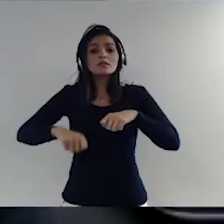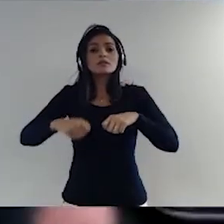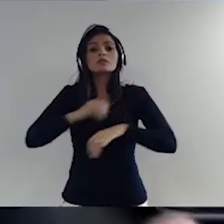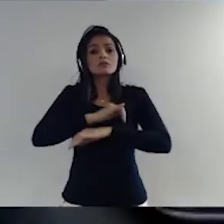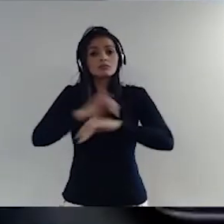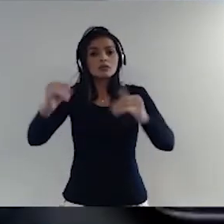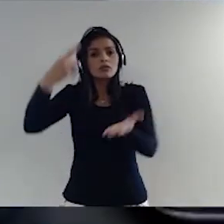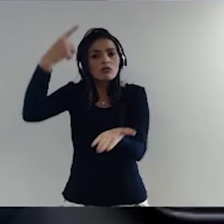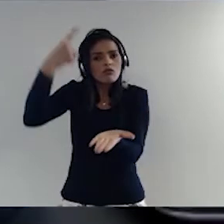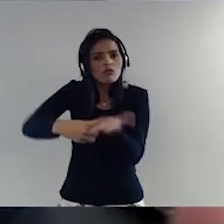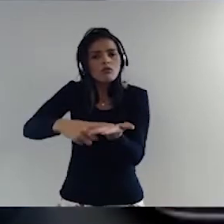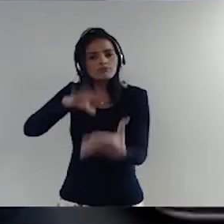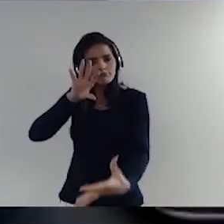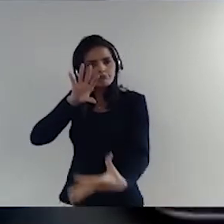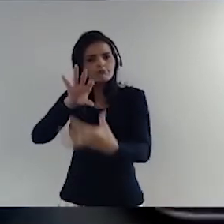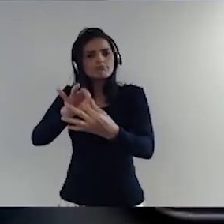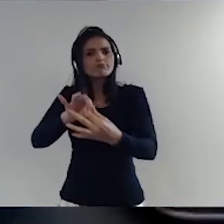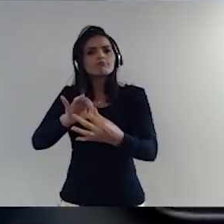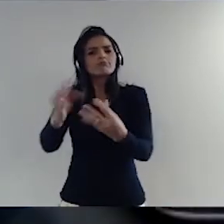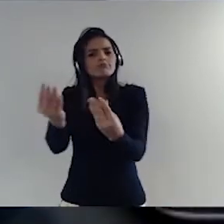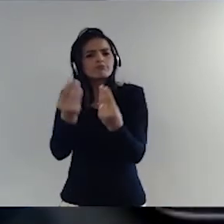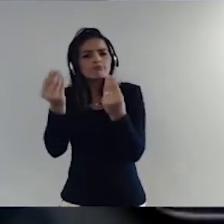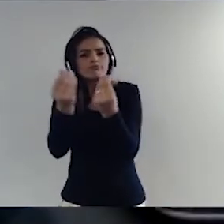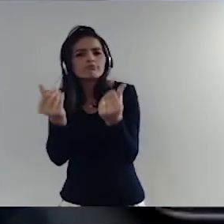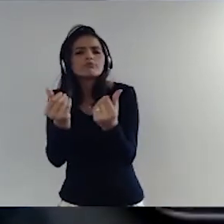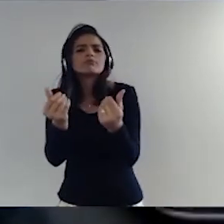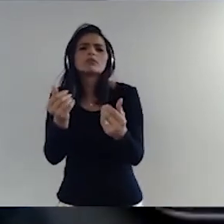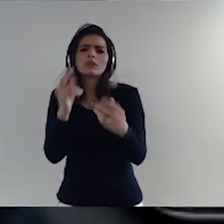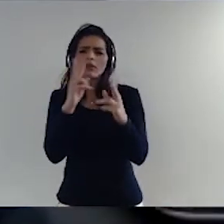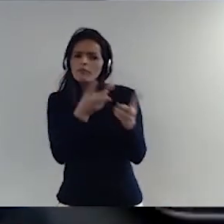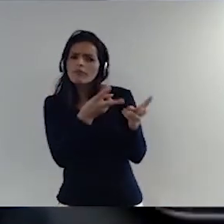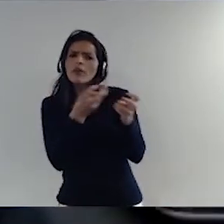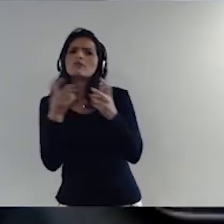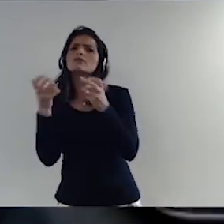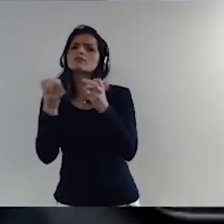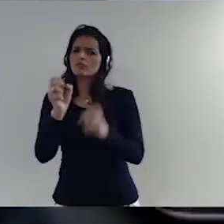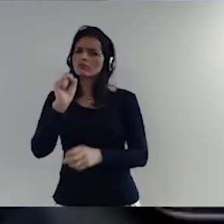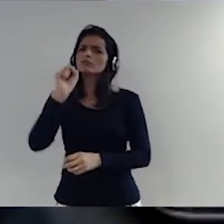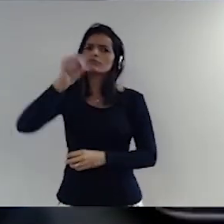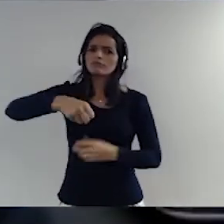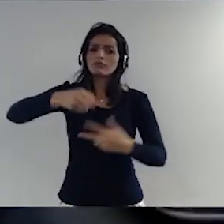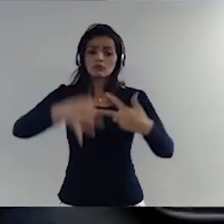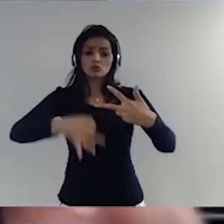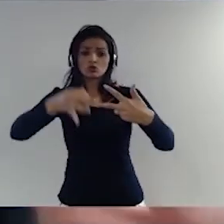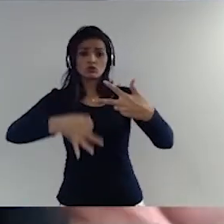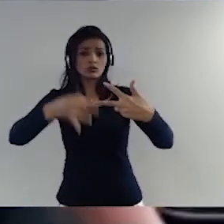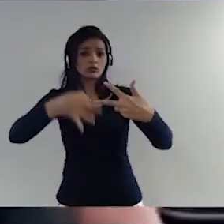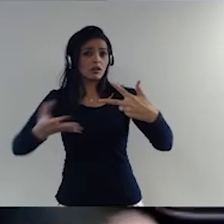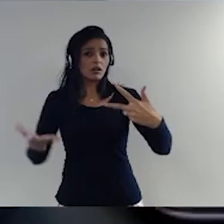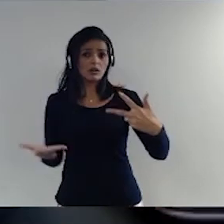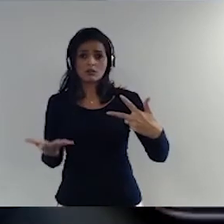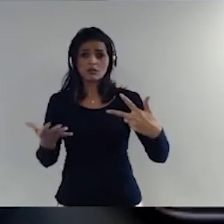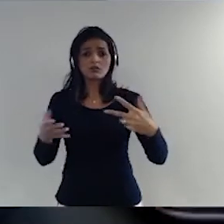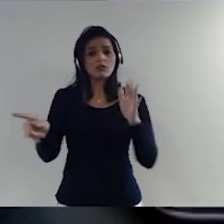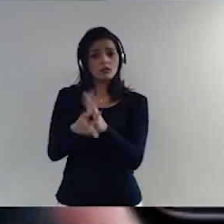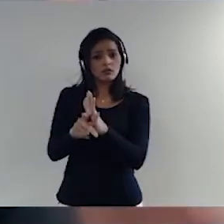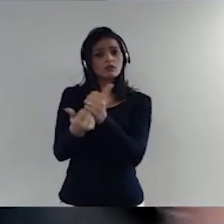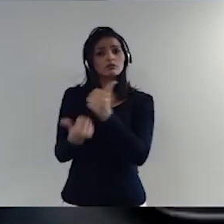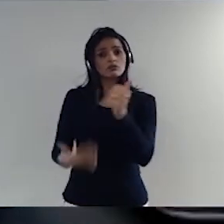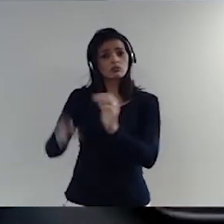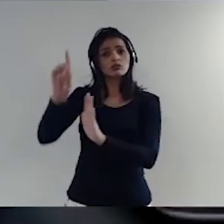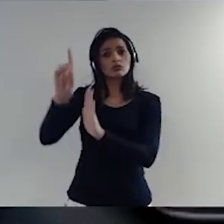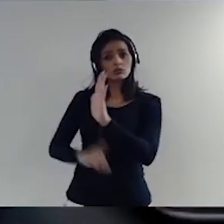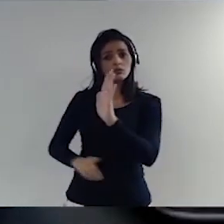este comprometimento e esta sensibilidade que temos observado, sim, por parte dos dirigentes